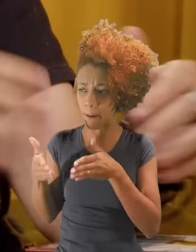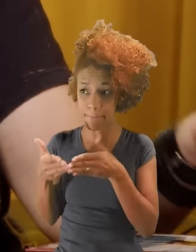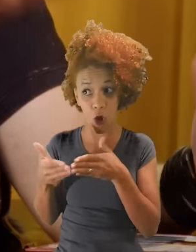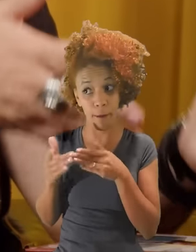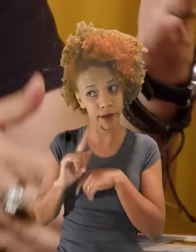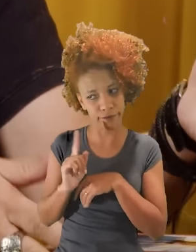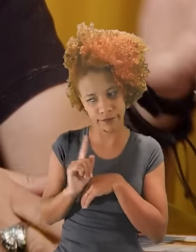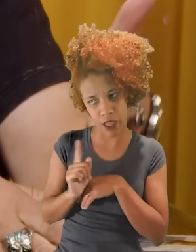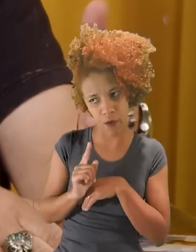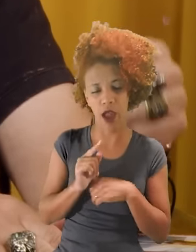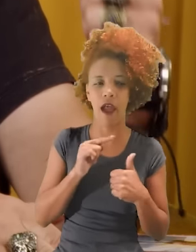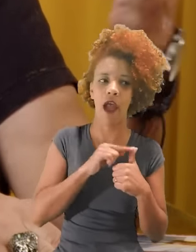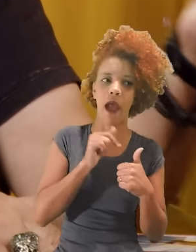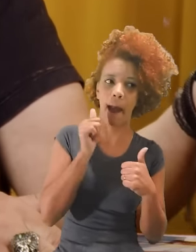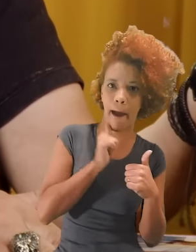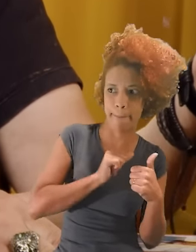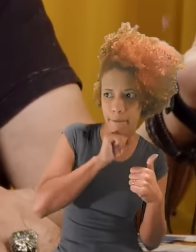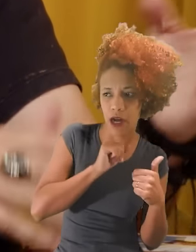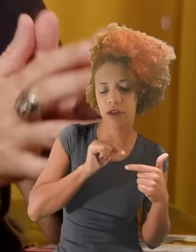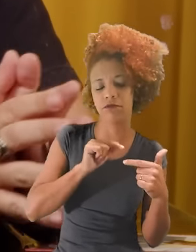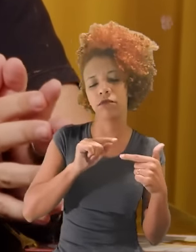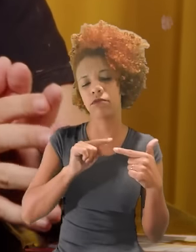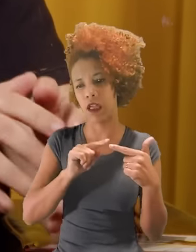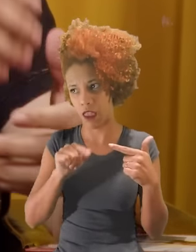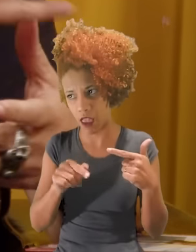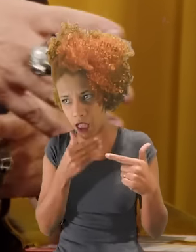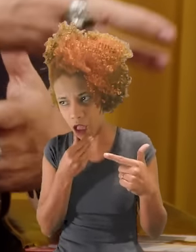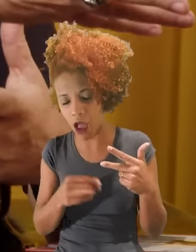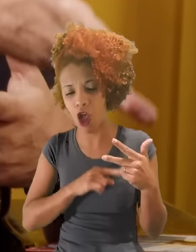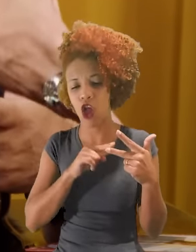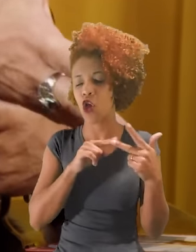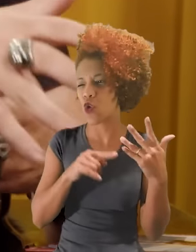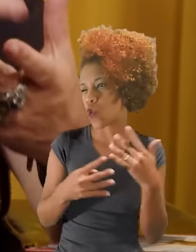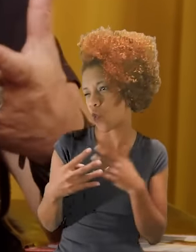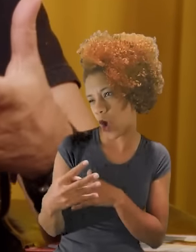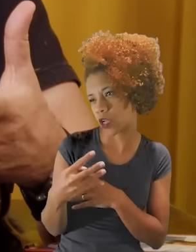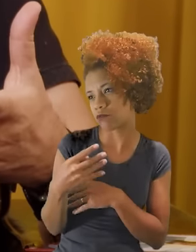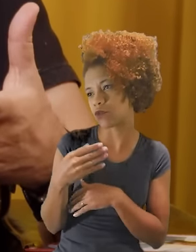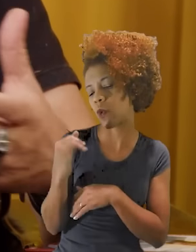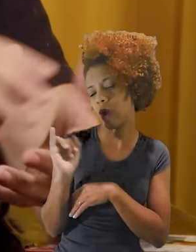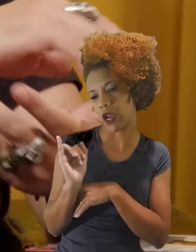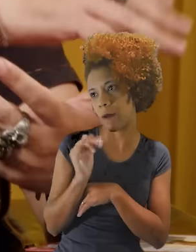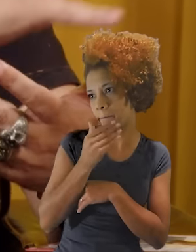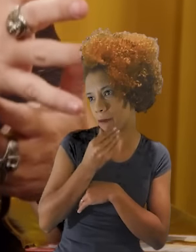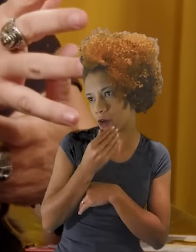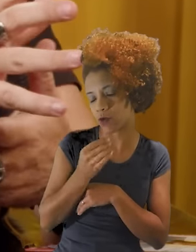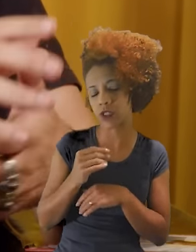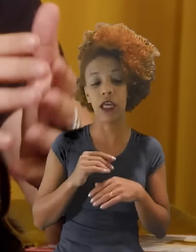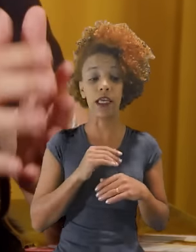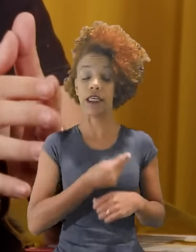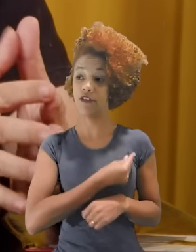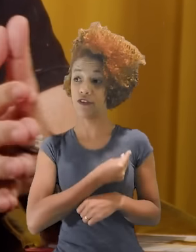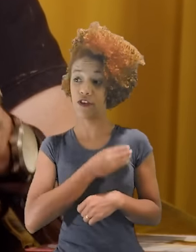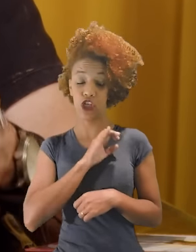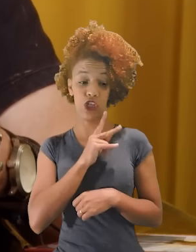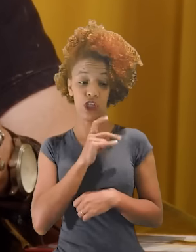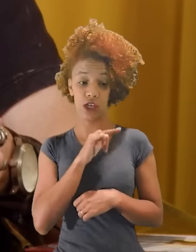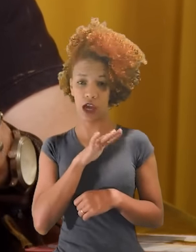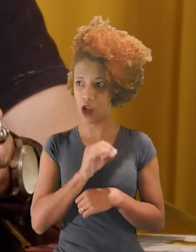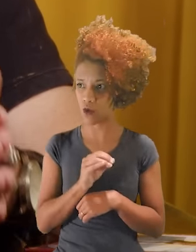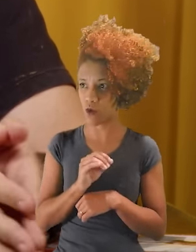né? Ele tinha mais 4 irmãos, mas eles moravam numa casa própria, moravam em Chicago, o que muita gente também se confunde, ele não nasceu